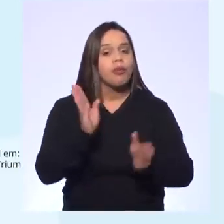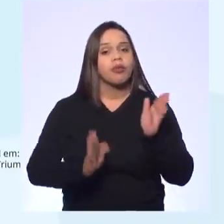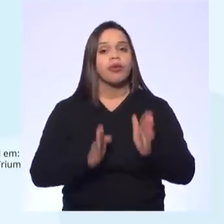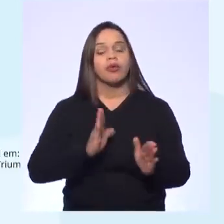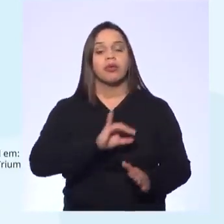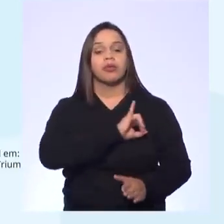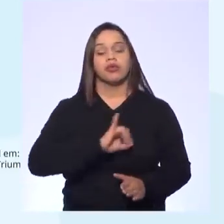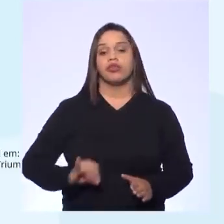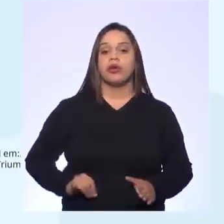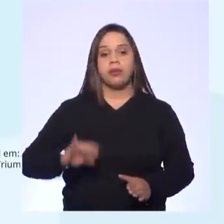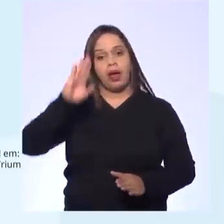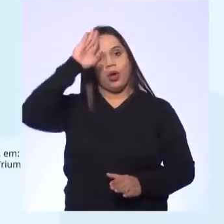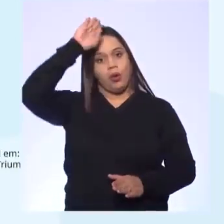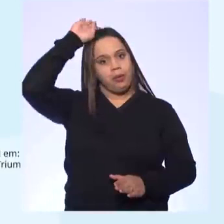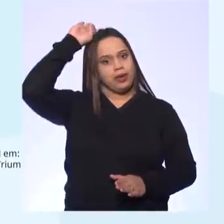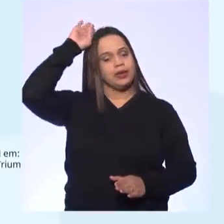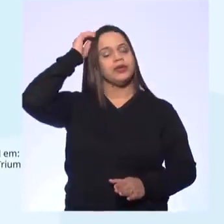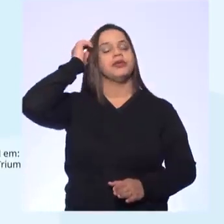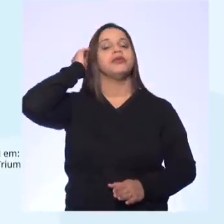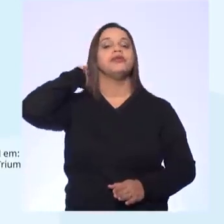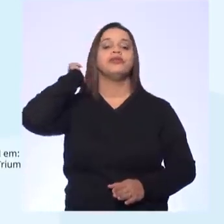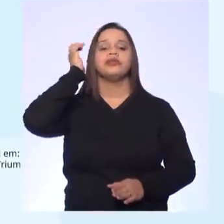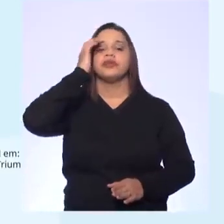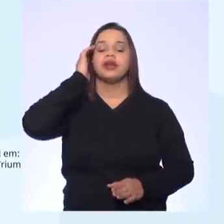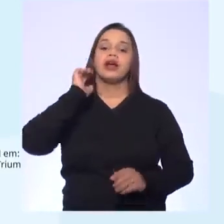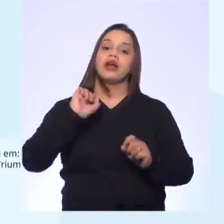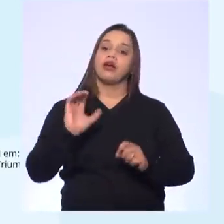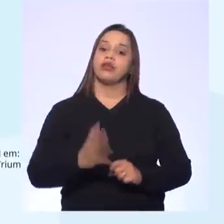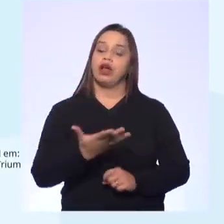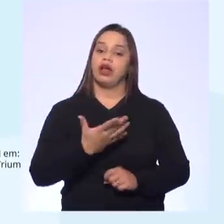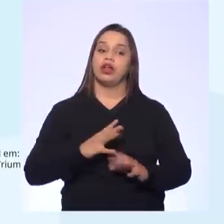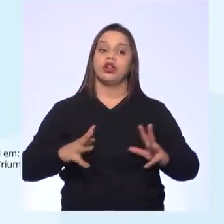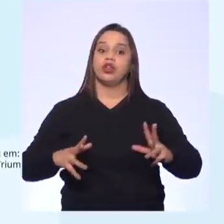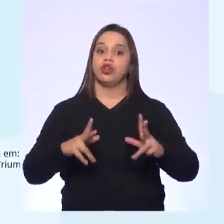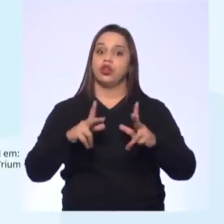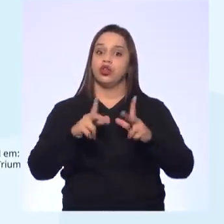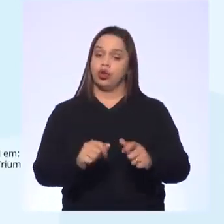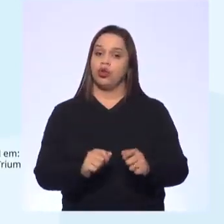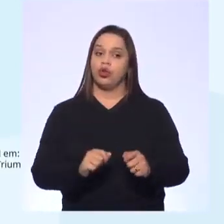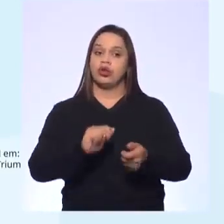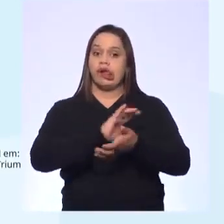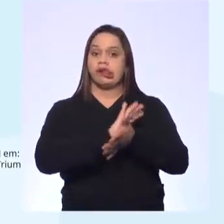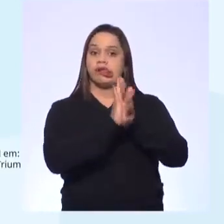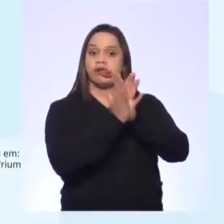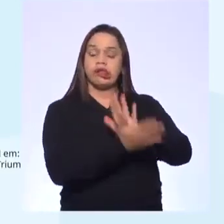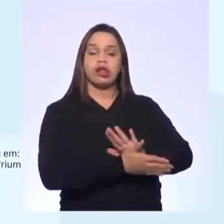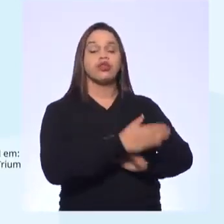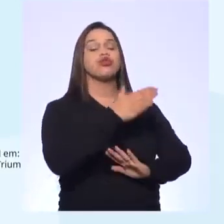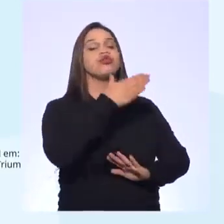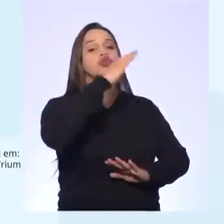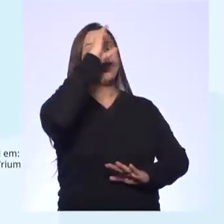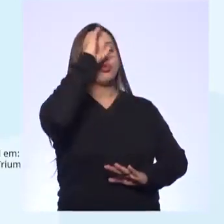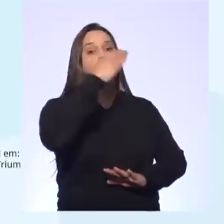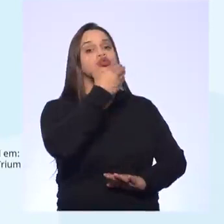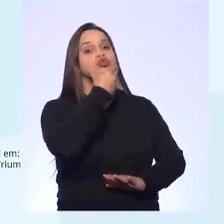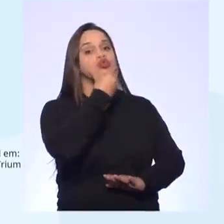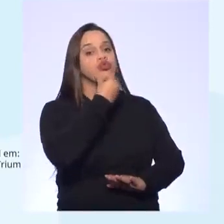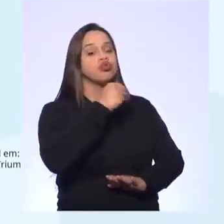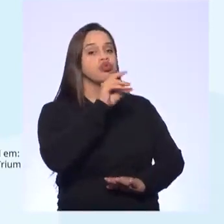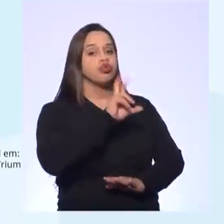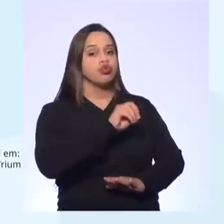de Império Romano. Ele derrota os assassinos do seu tio-avô, Júlio César.